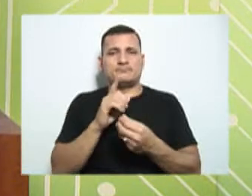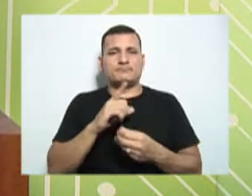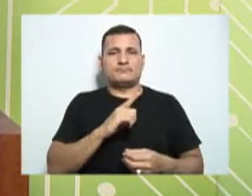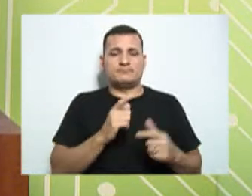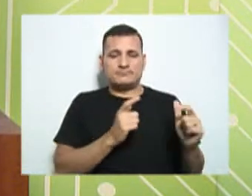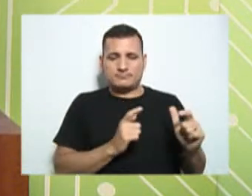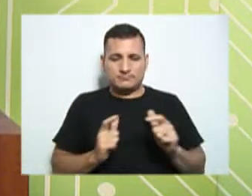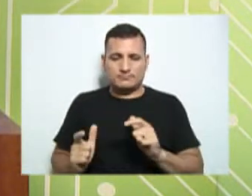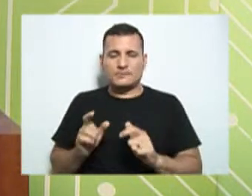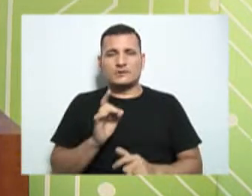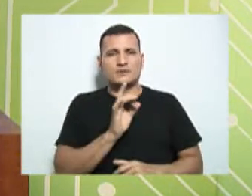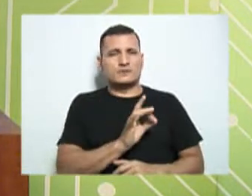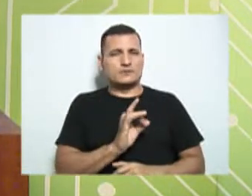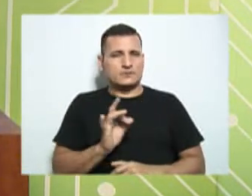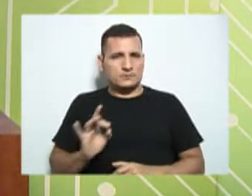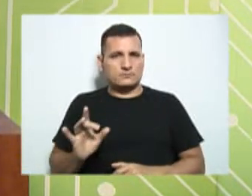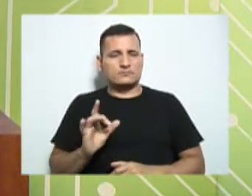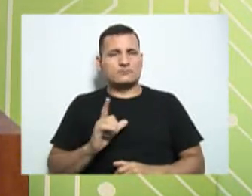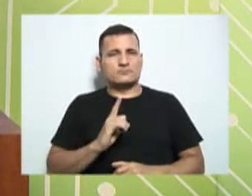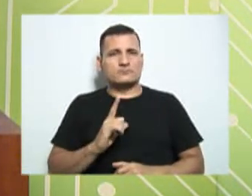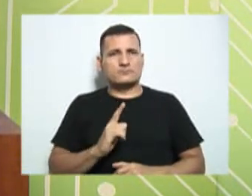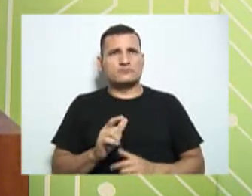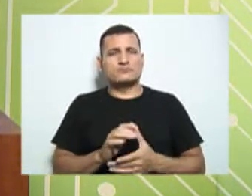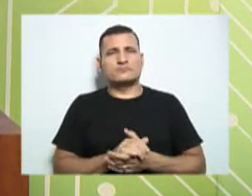uma da